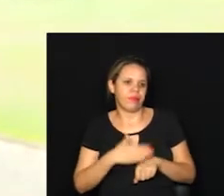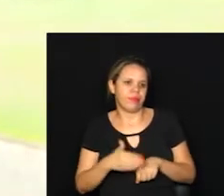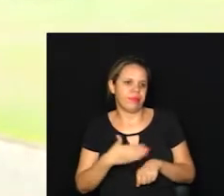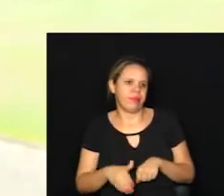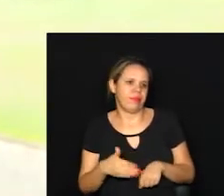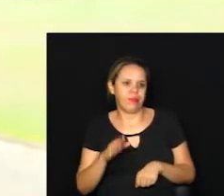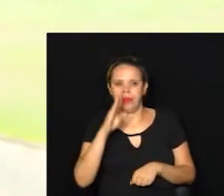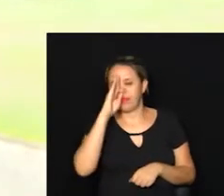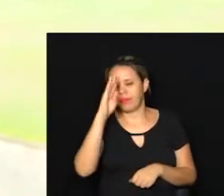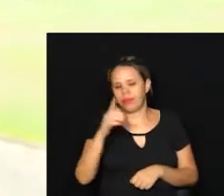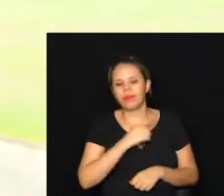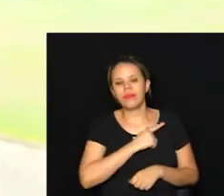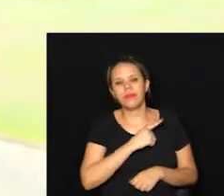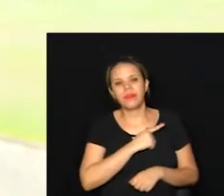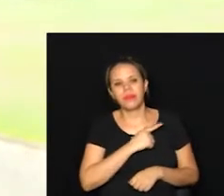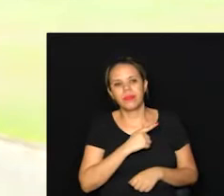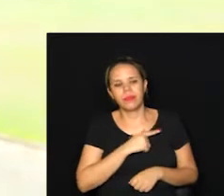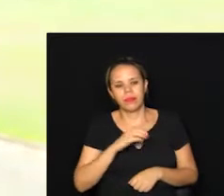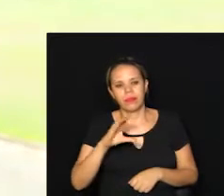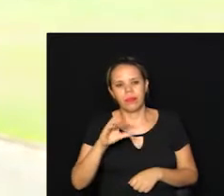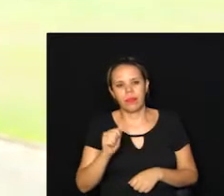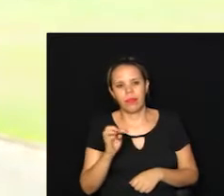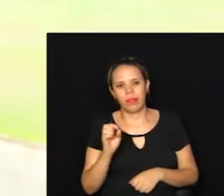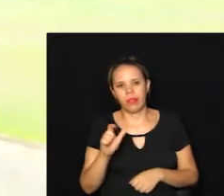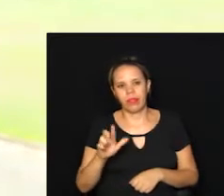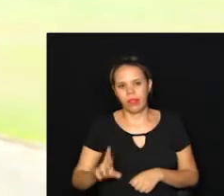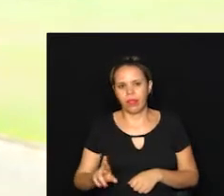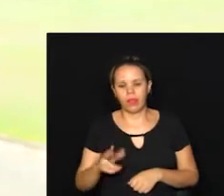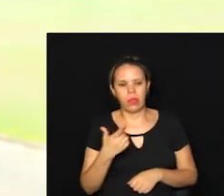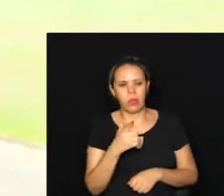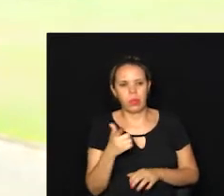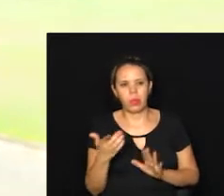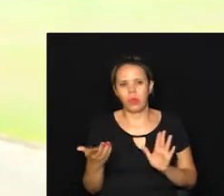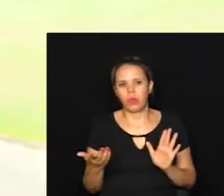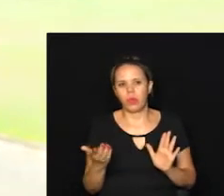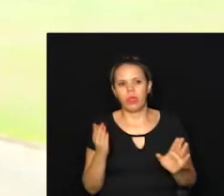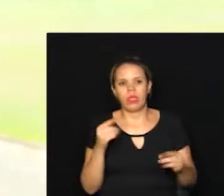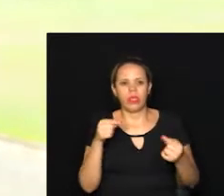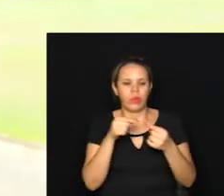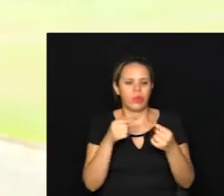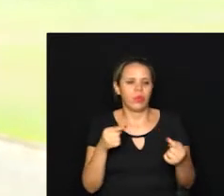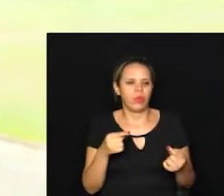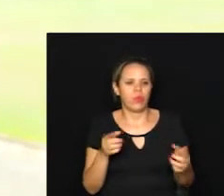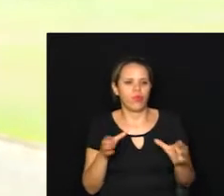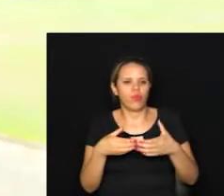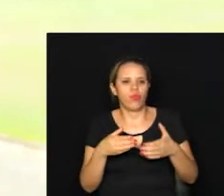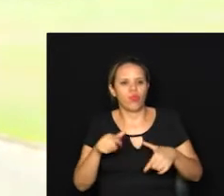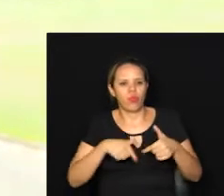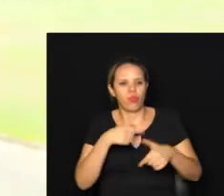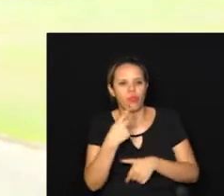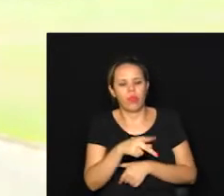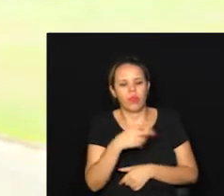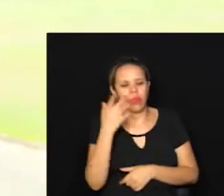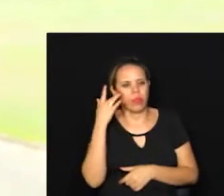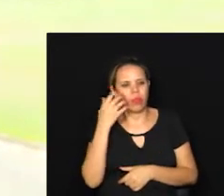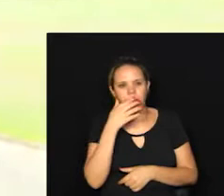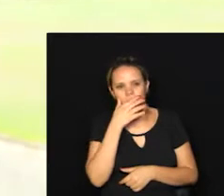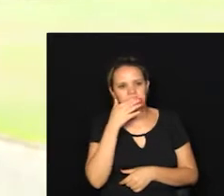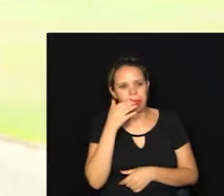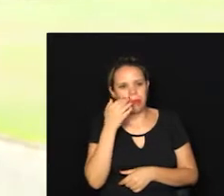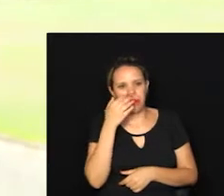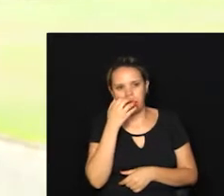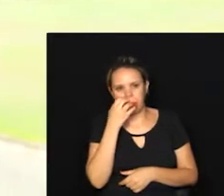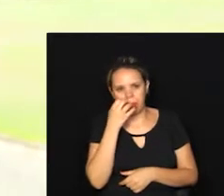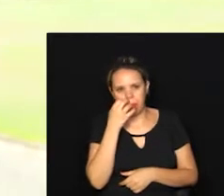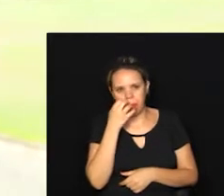talvez, principalmente do Guarani, né, o Catalá, que não tem identificação com o clube. O que você está achando do trabalho do Catalá?